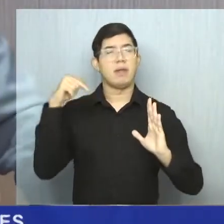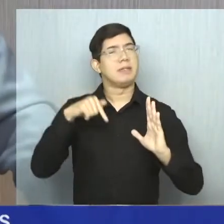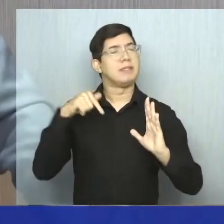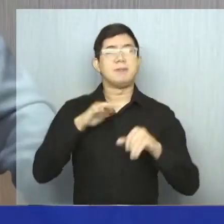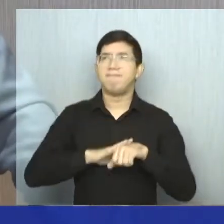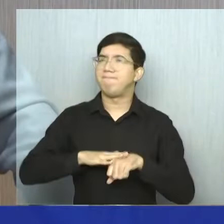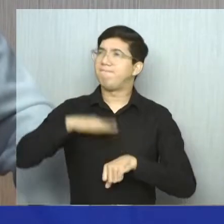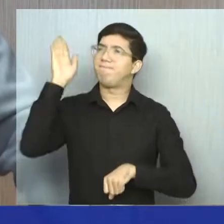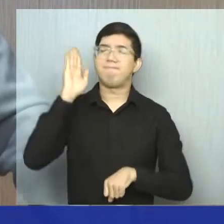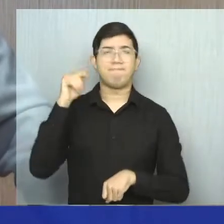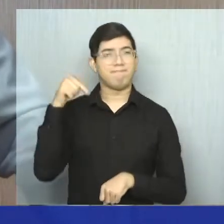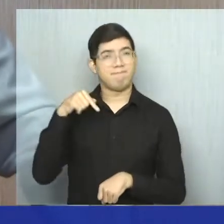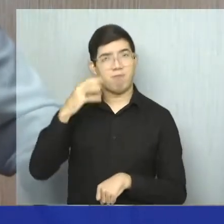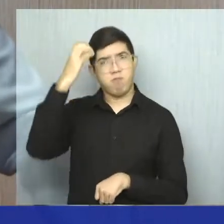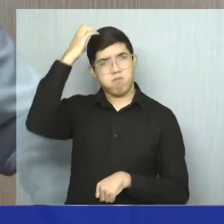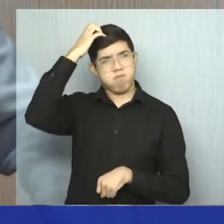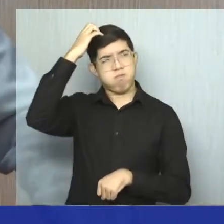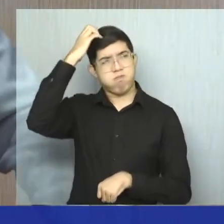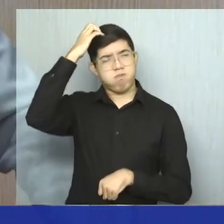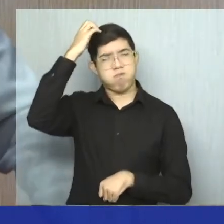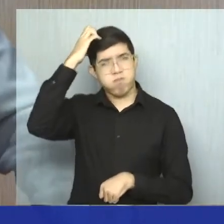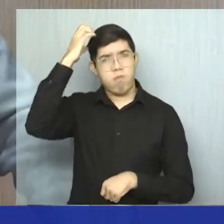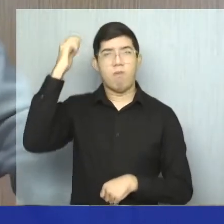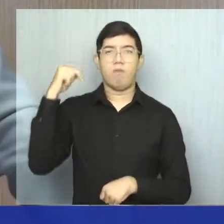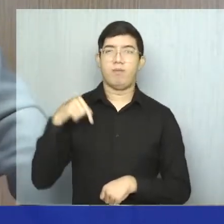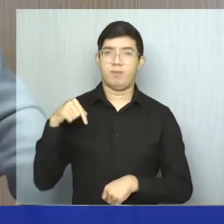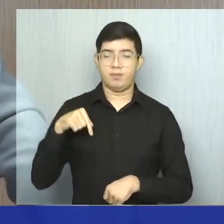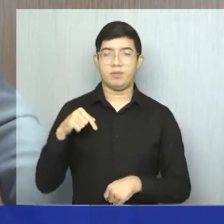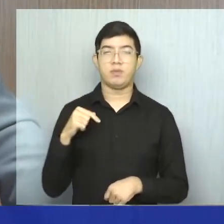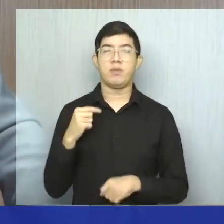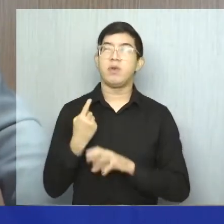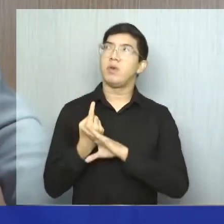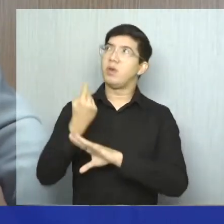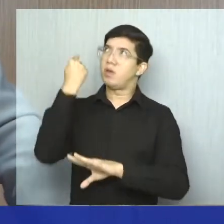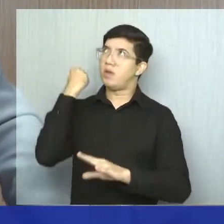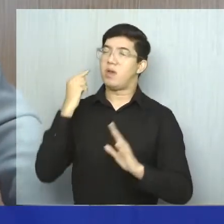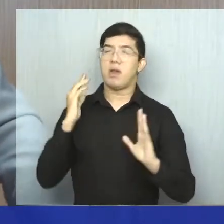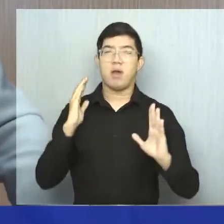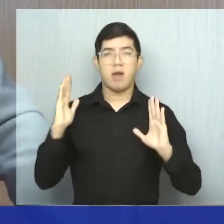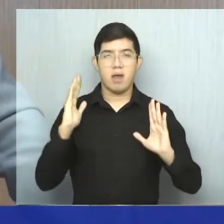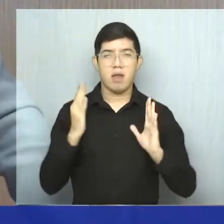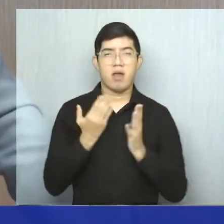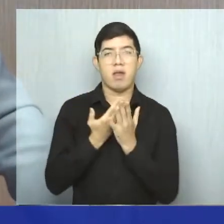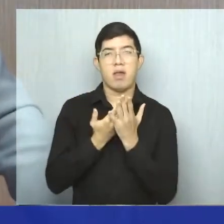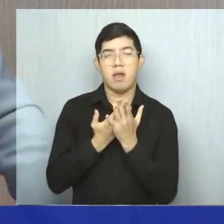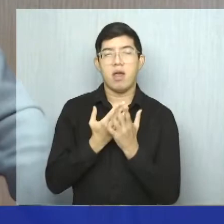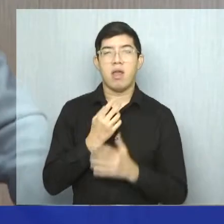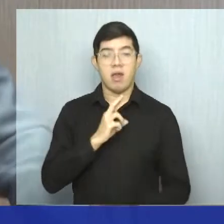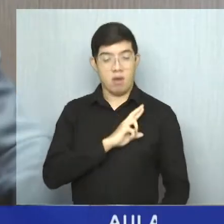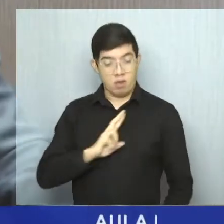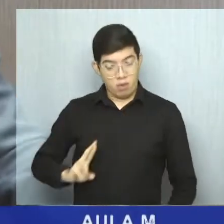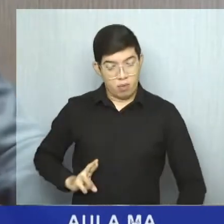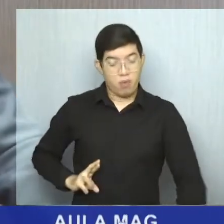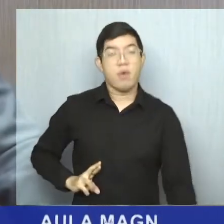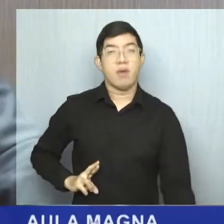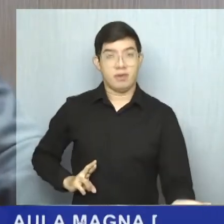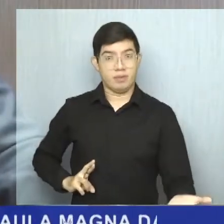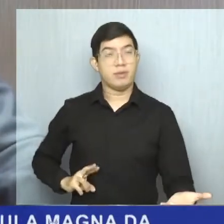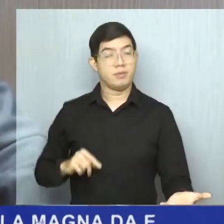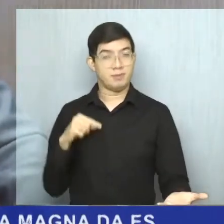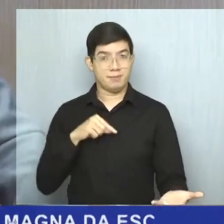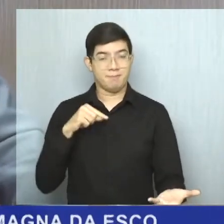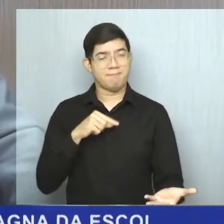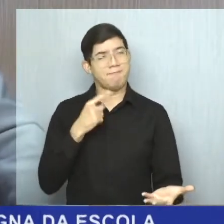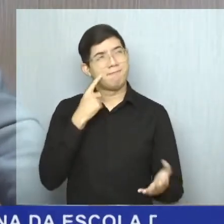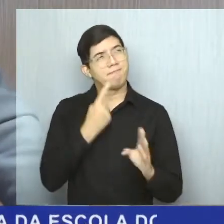história. Não está em qualquer época da nossa república, embora eu seja republicano, não sou monarquista, mas olhando a história,